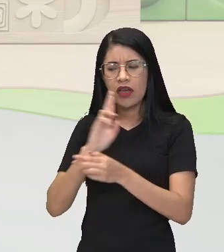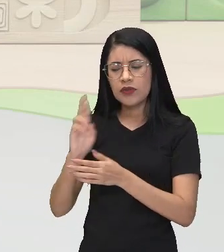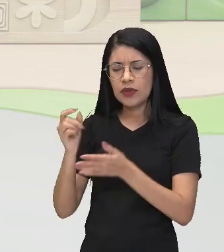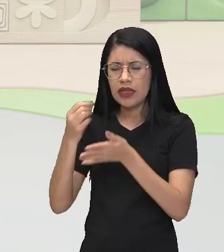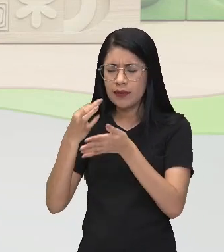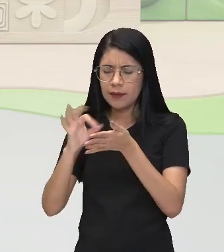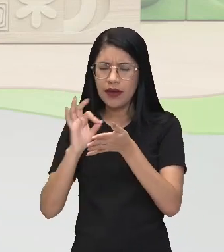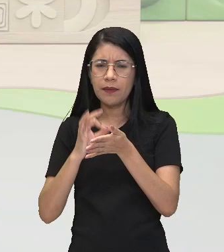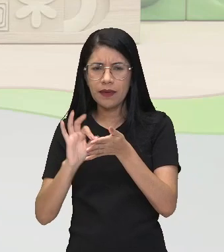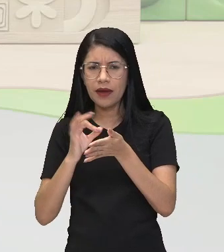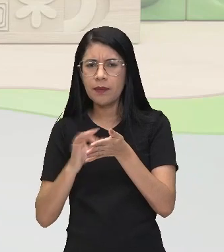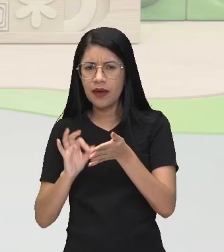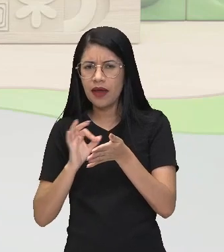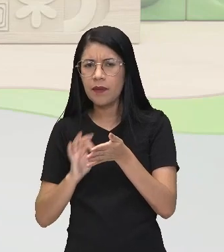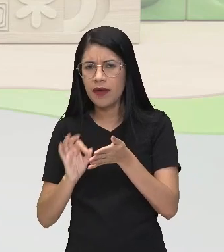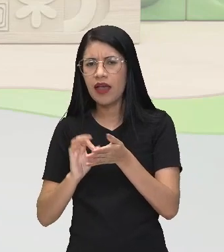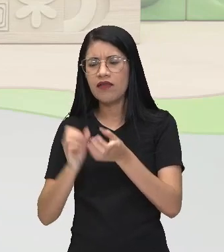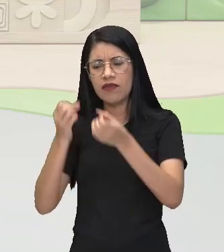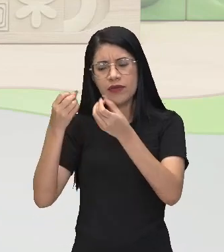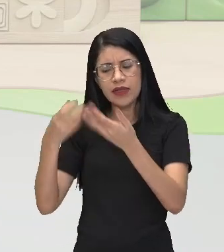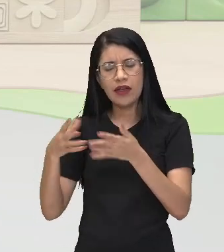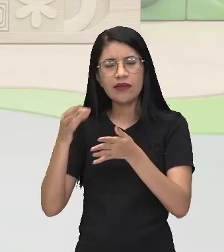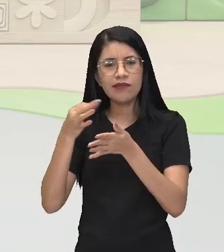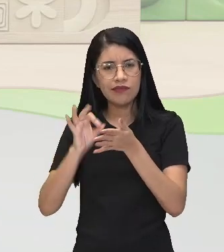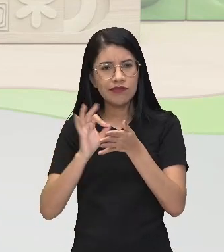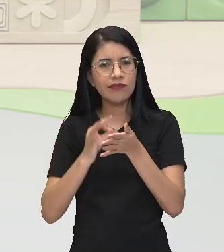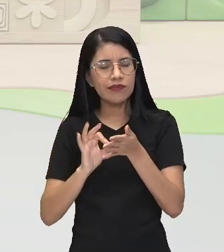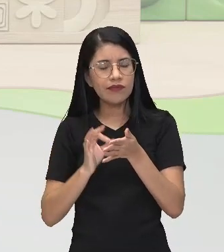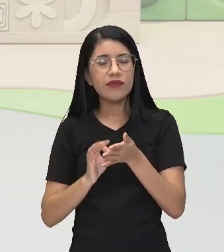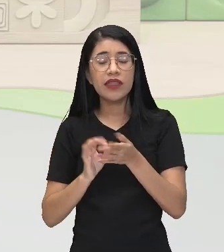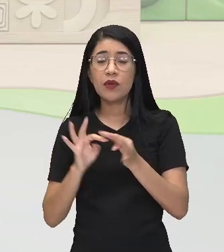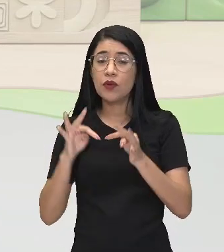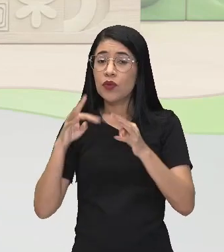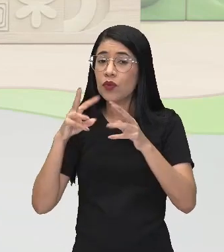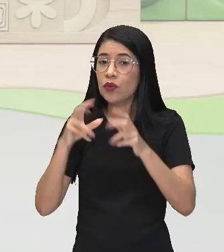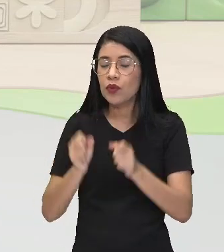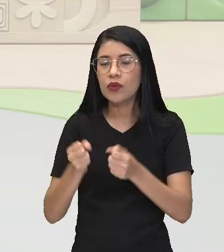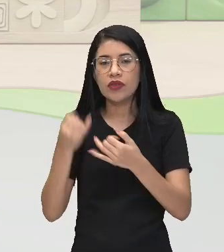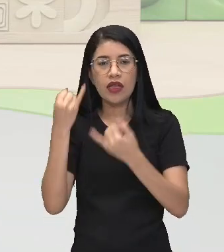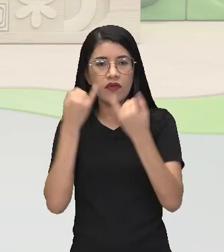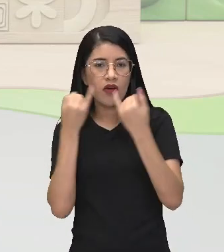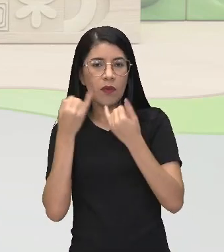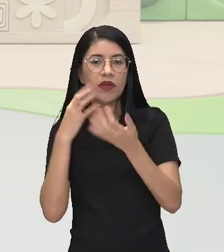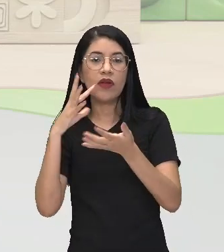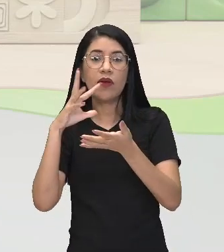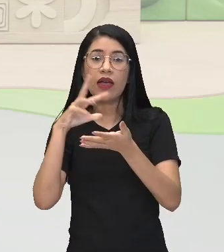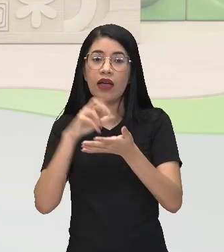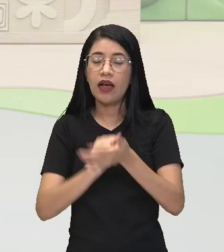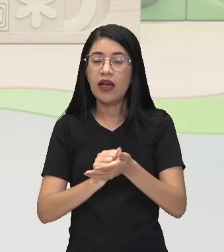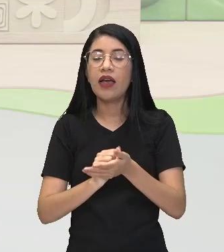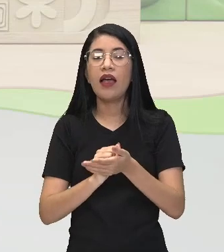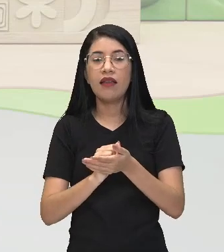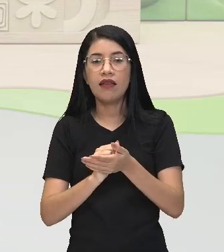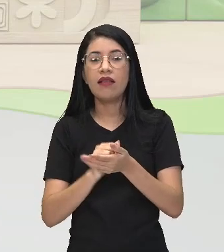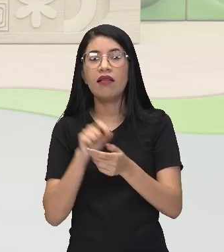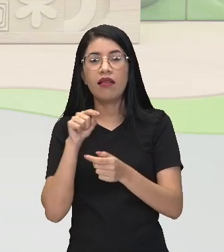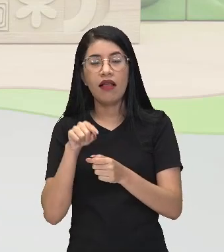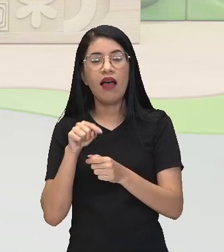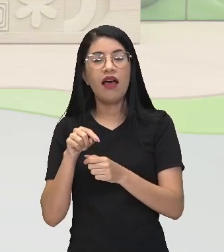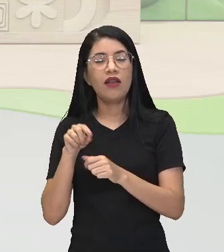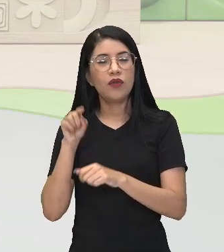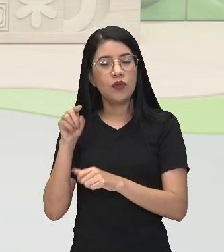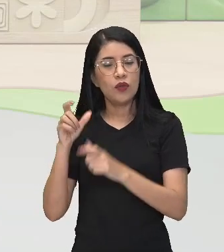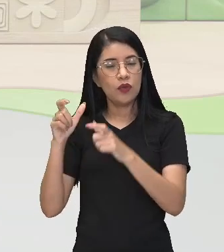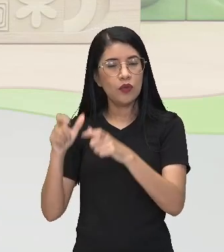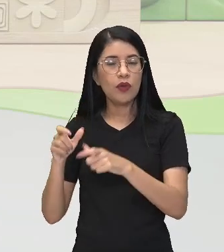vai e comenta para o médico? Pois é, todas as informações ficam cadastradas naquela unidade de saúde.